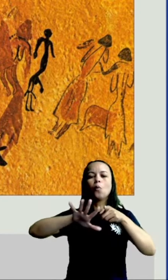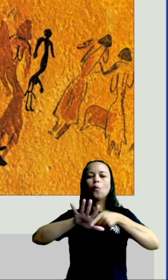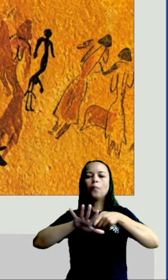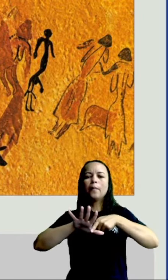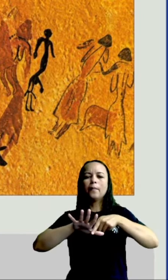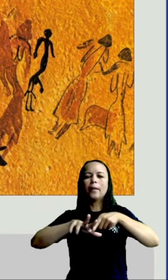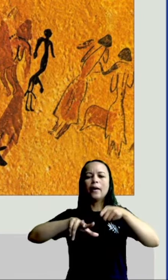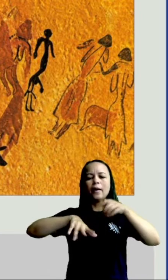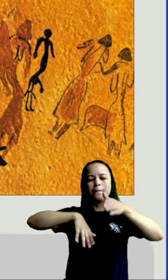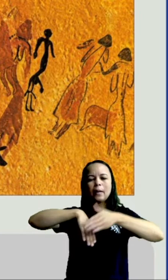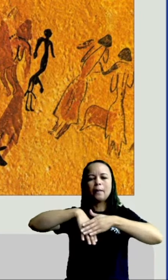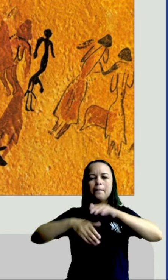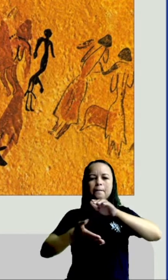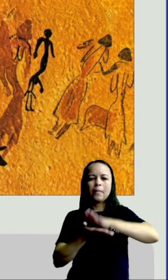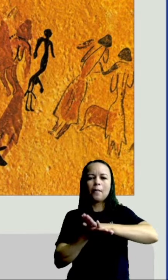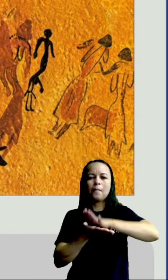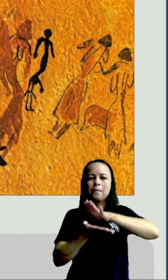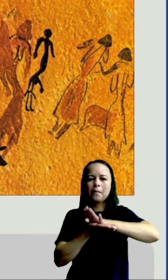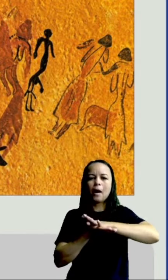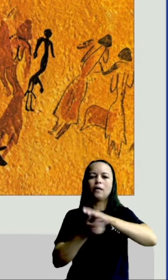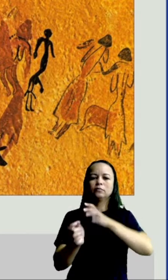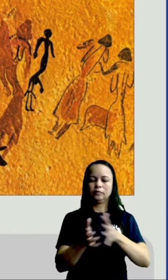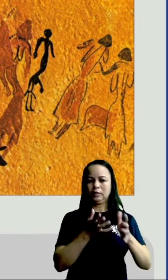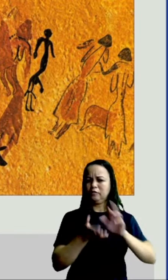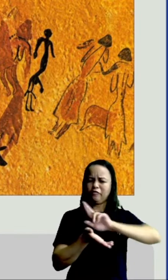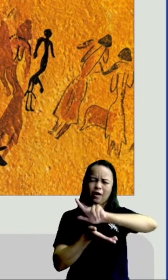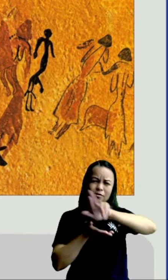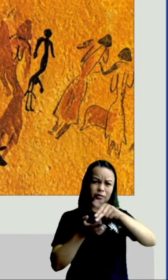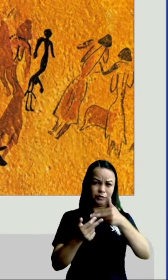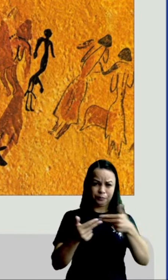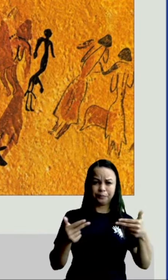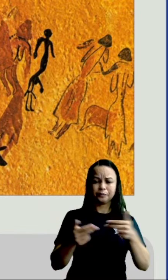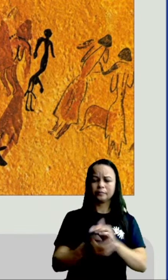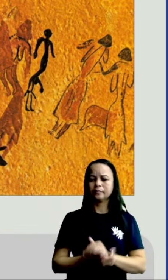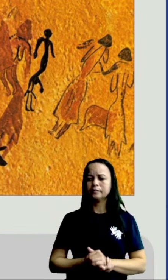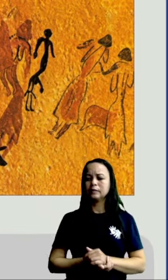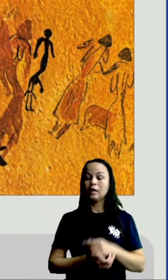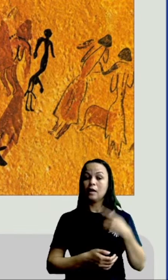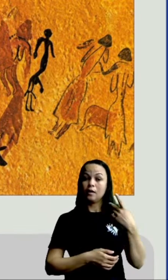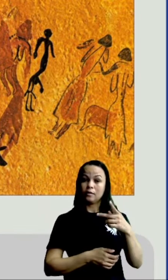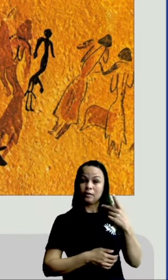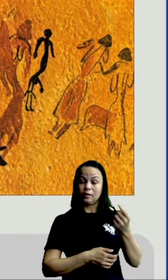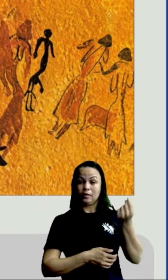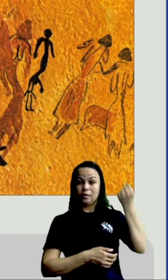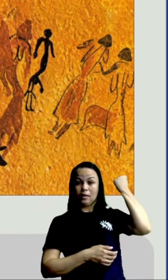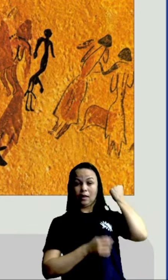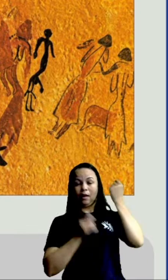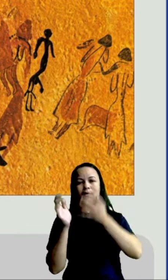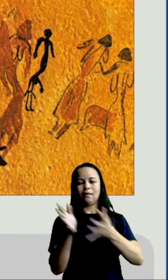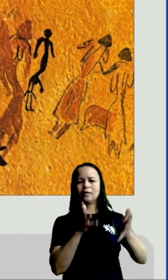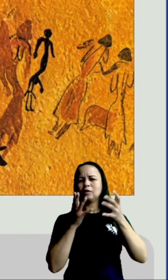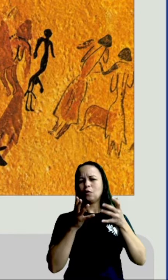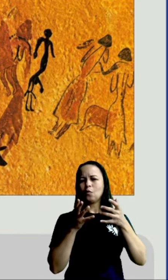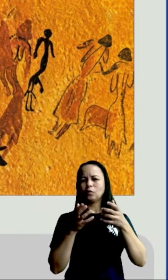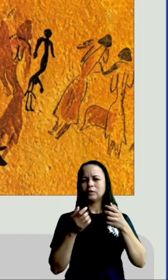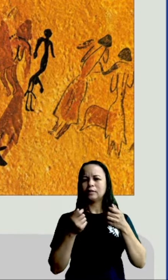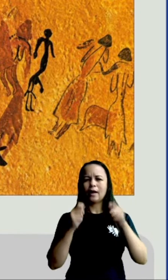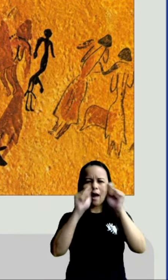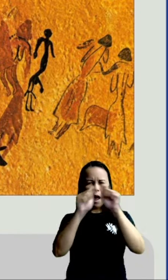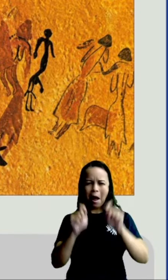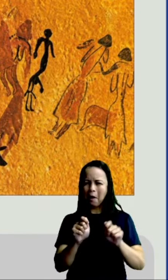própria voz entre outras coisas tá nesta época tá experimentações não eram consideradas arte